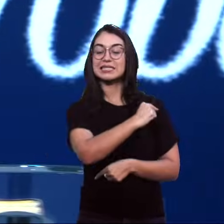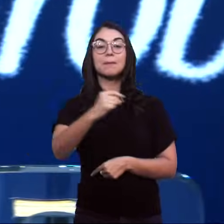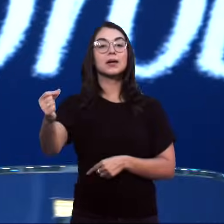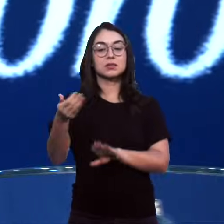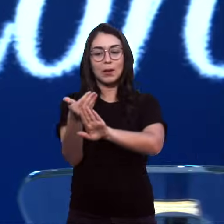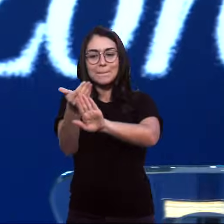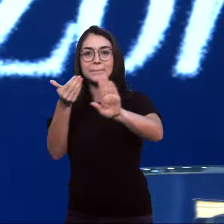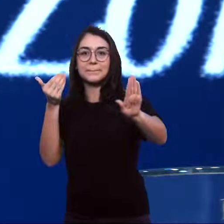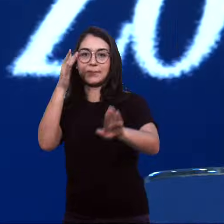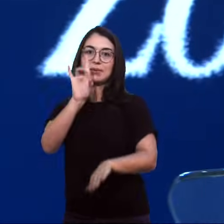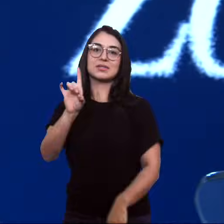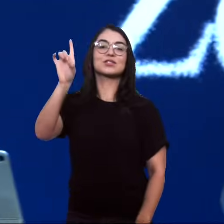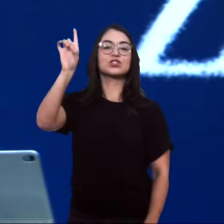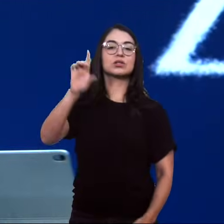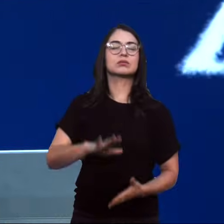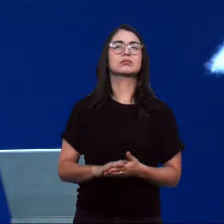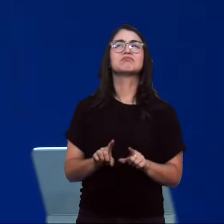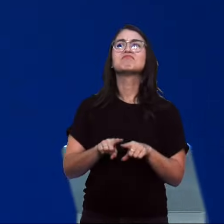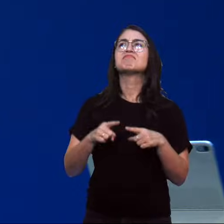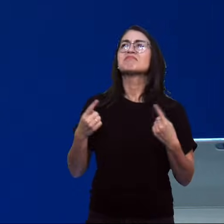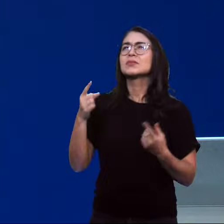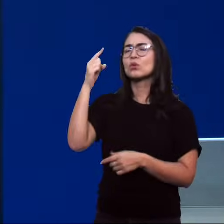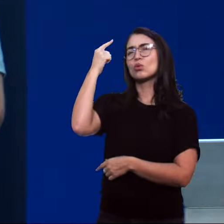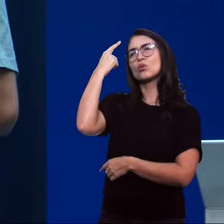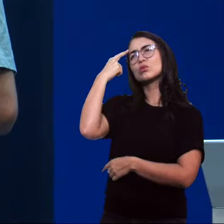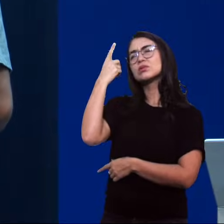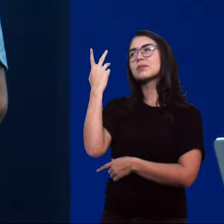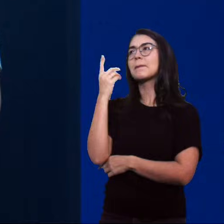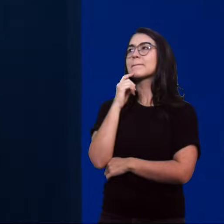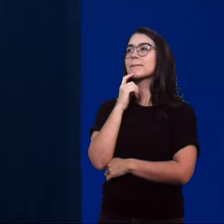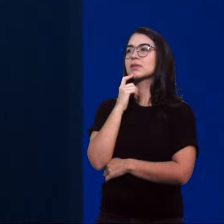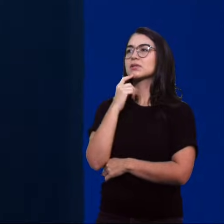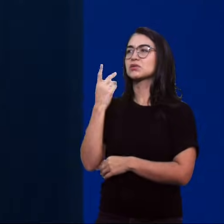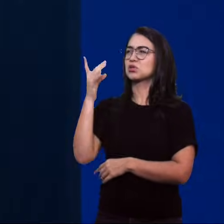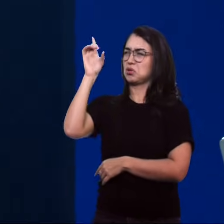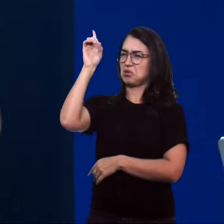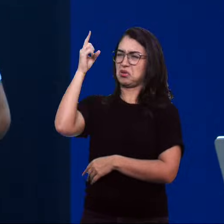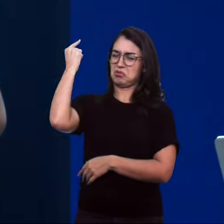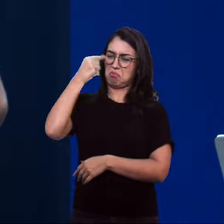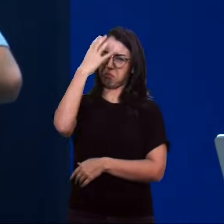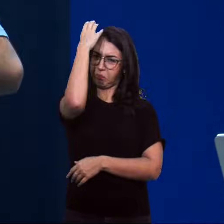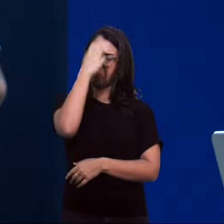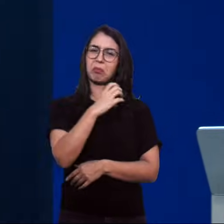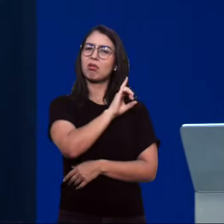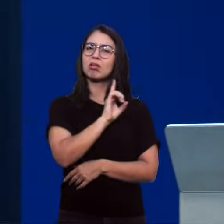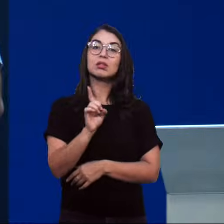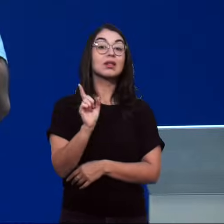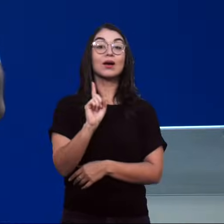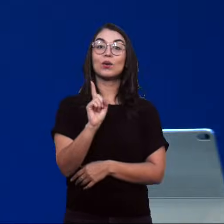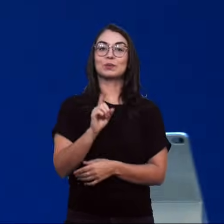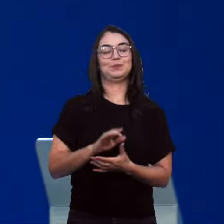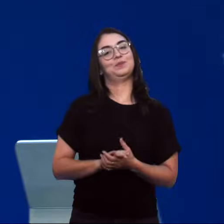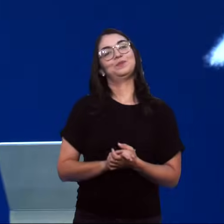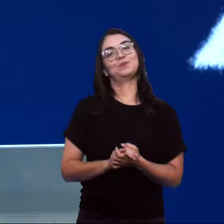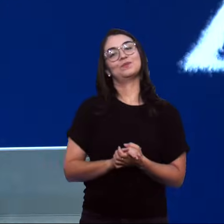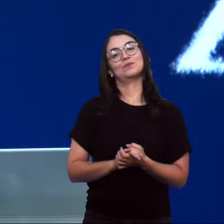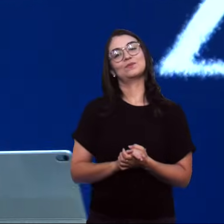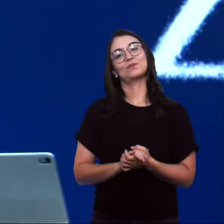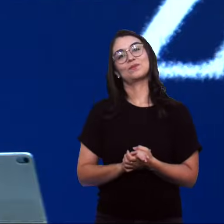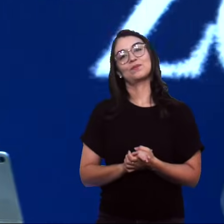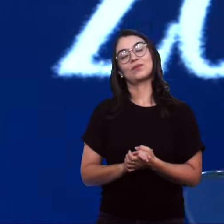veio. E aí você pensa: nossa, parece que Deus era um ditador. Não, para você ter noção do que eles estavam fazendo, eles